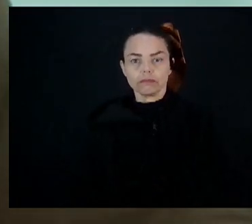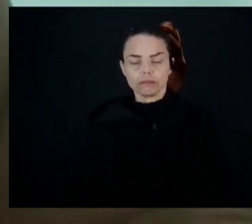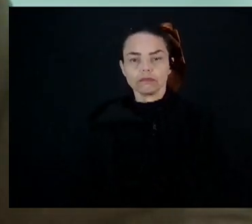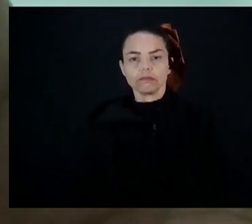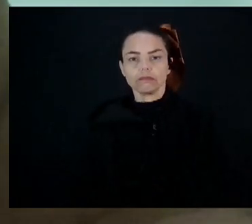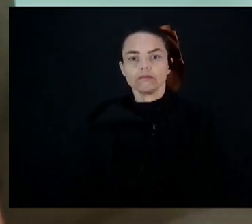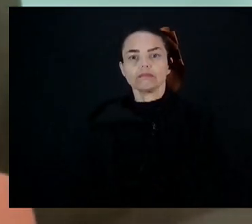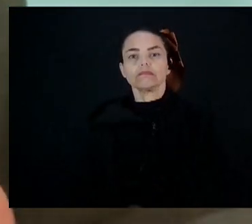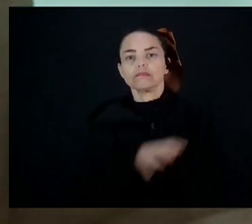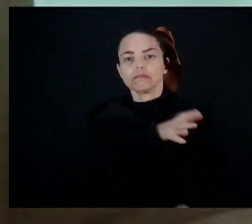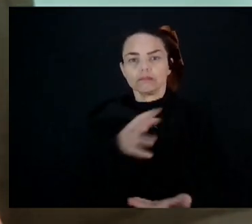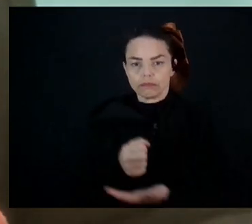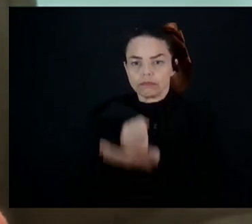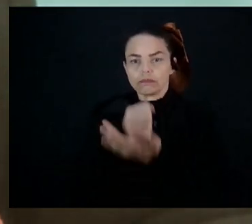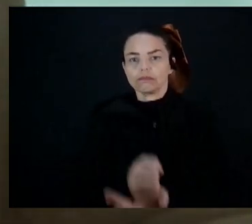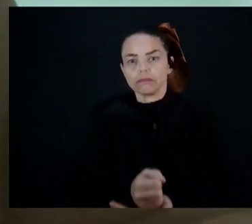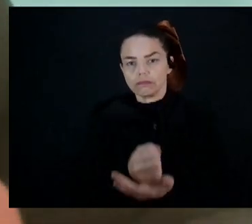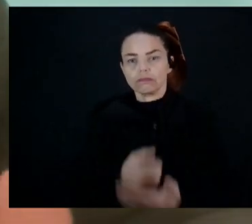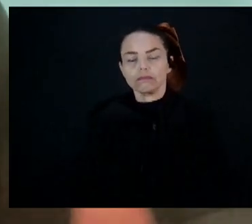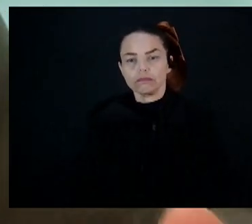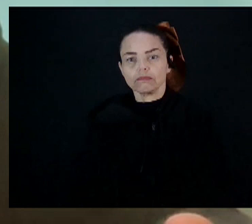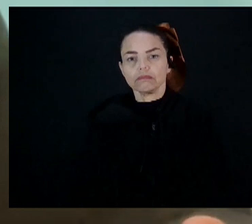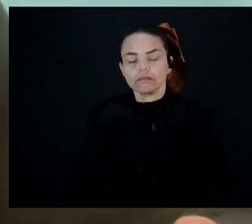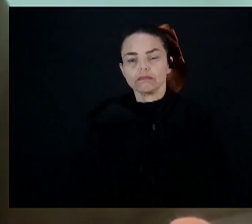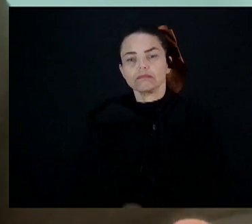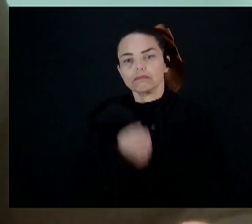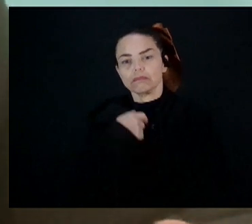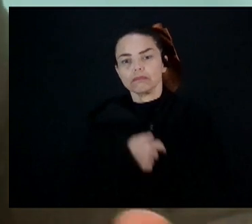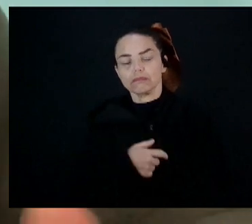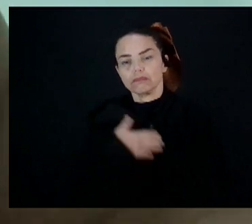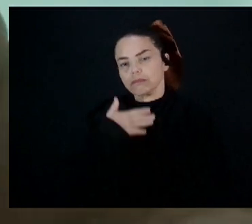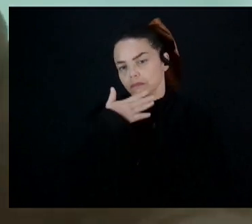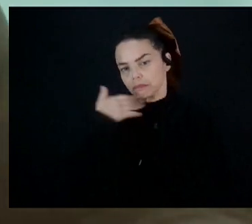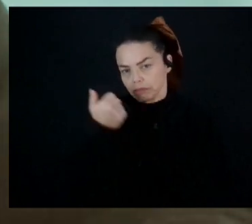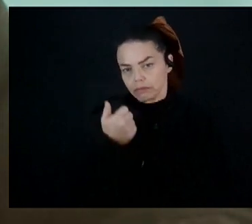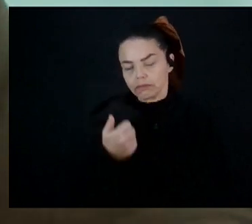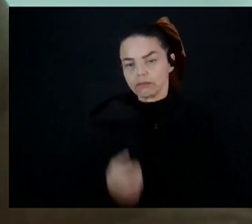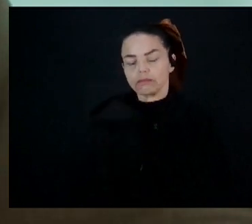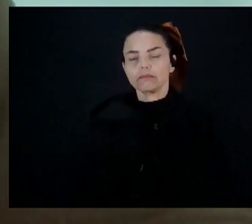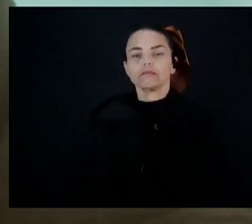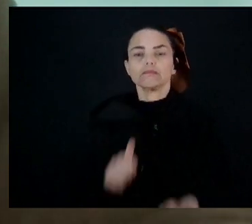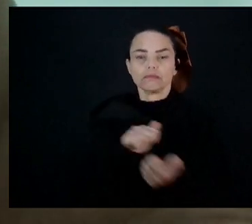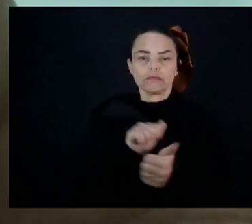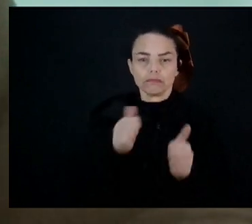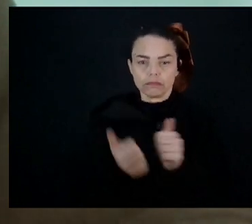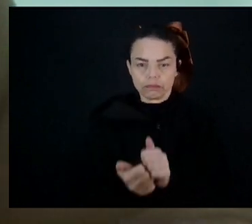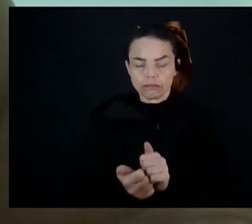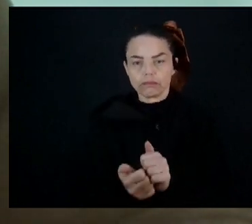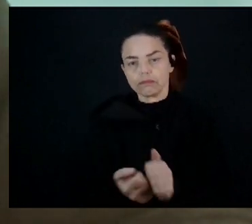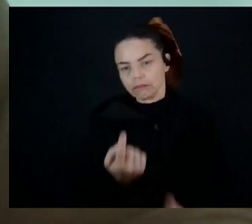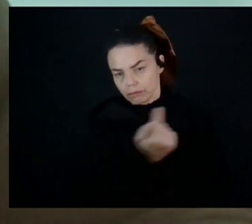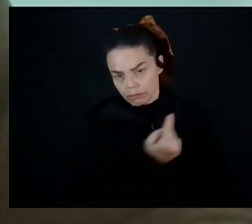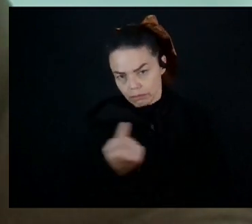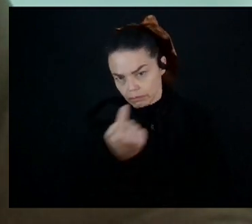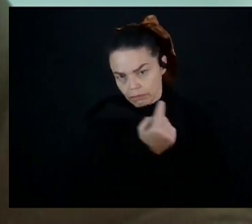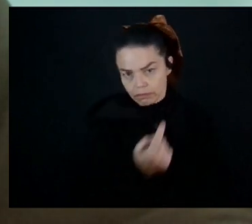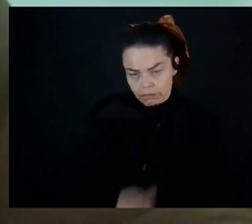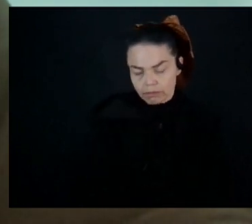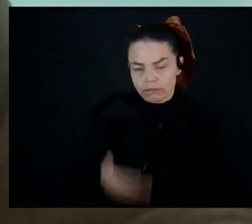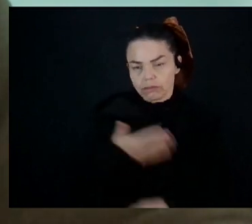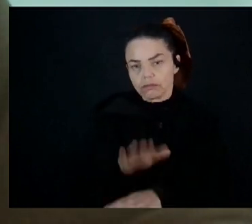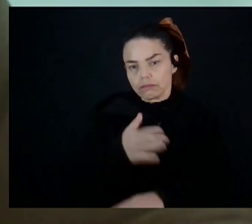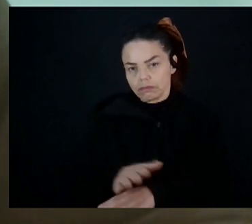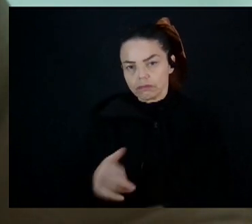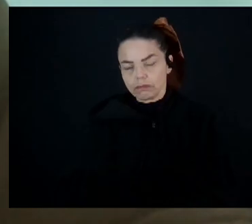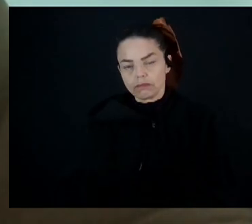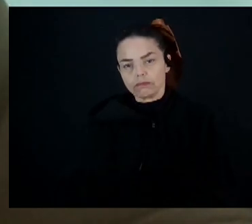sustentabilidade em alguns aspectos de revigorar, pode ser que seja encaixado. Na nossa prática, o grande ponto é